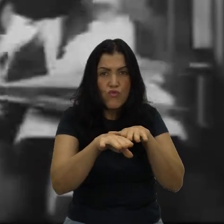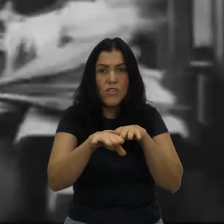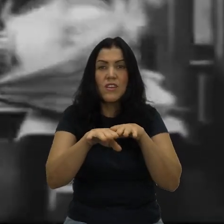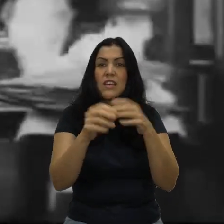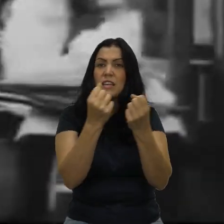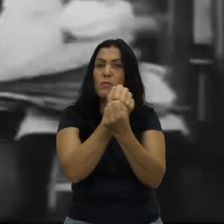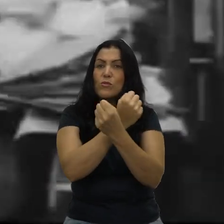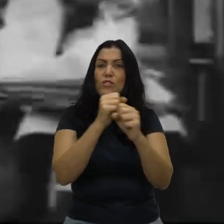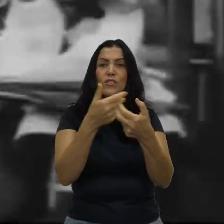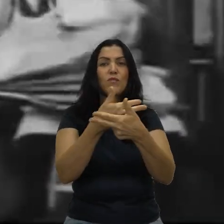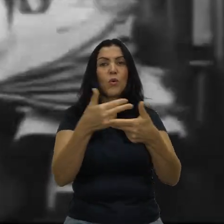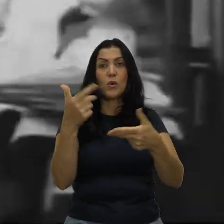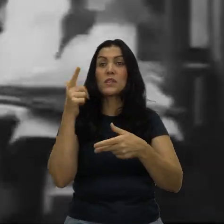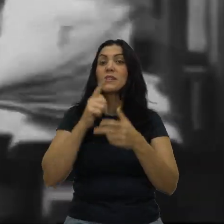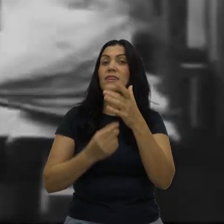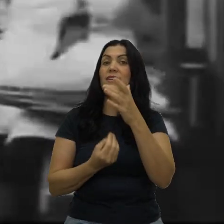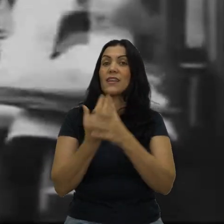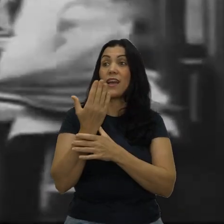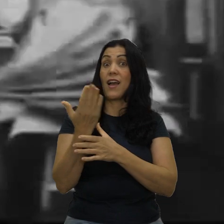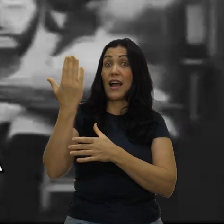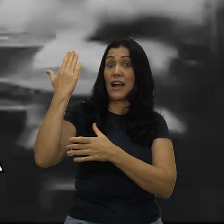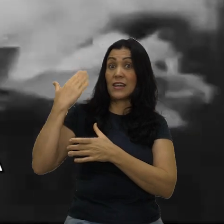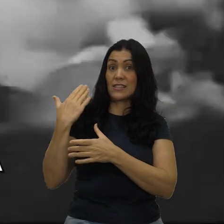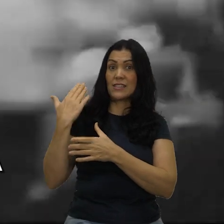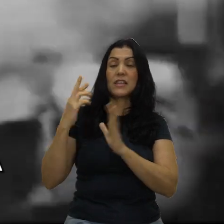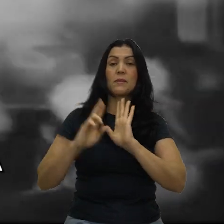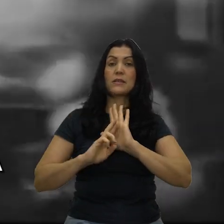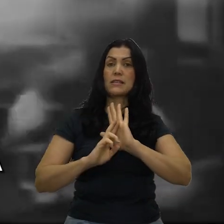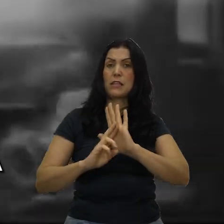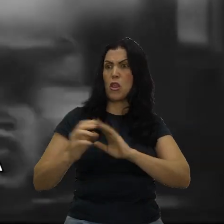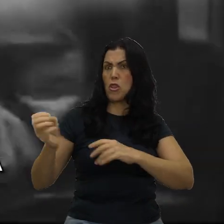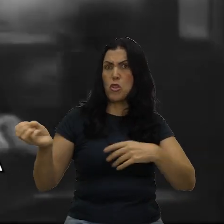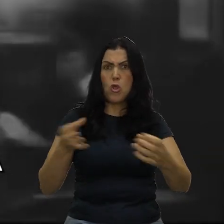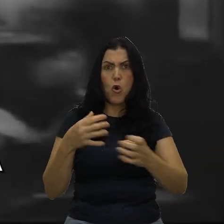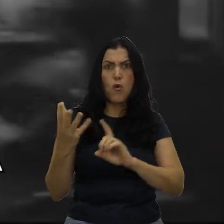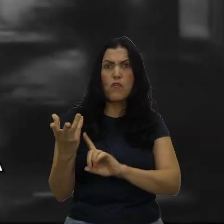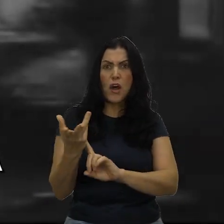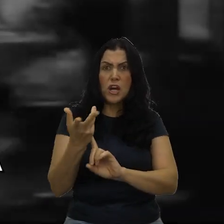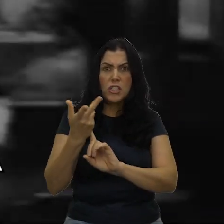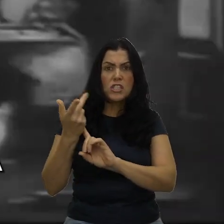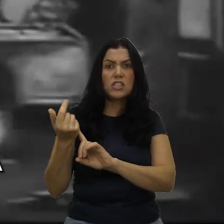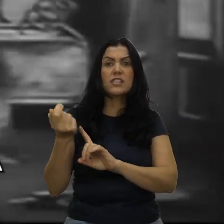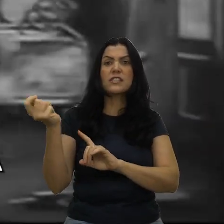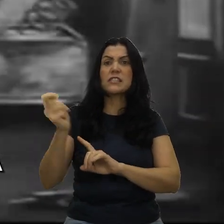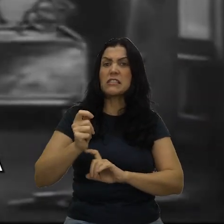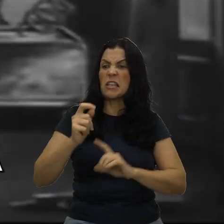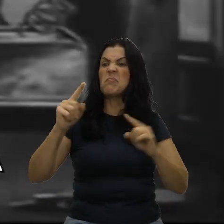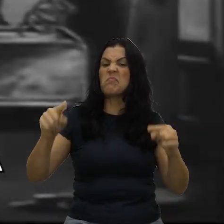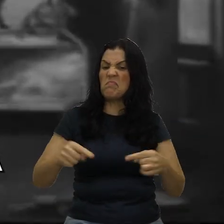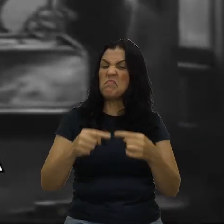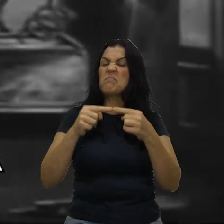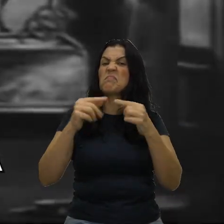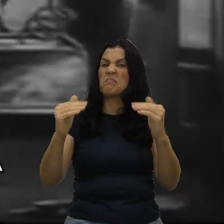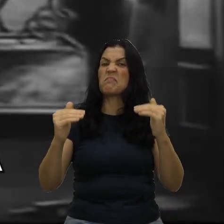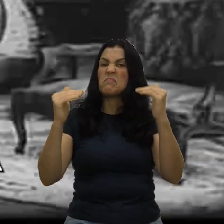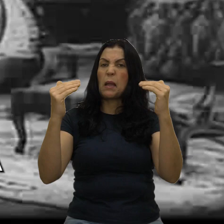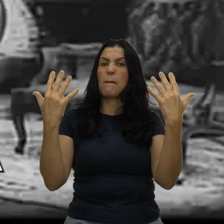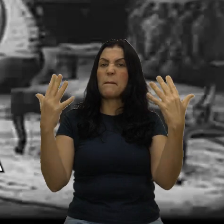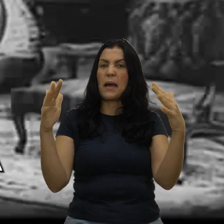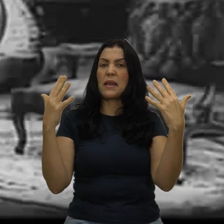situações impossíveis em seus filmes, o que na época representava uma inovação artística sem